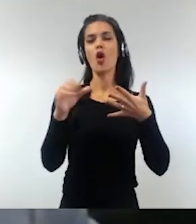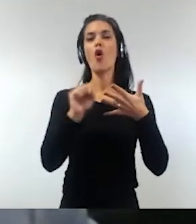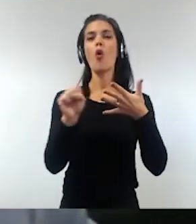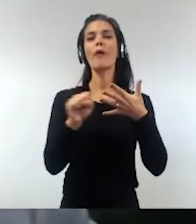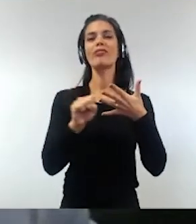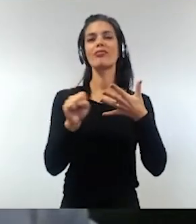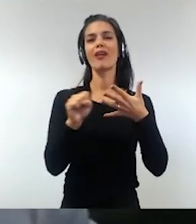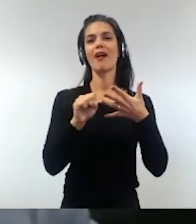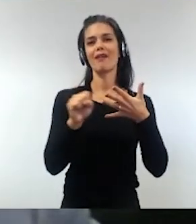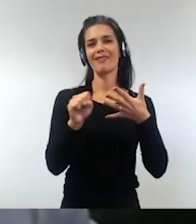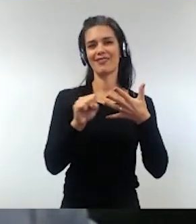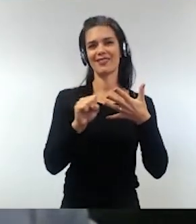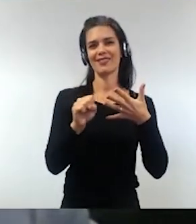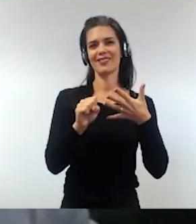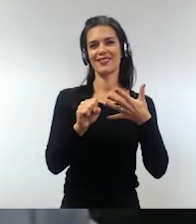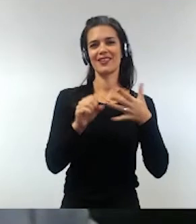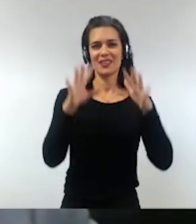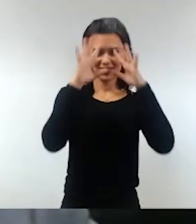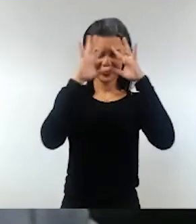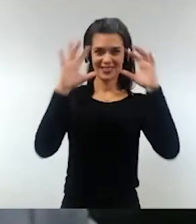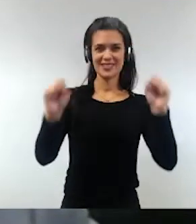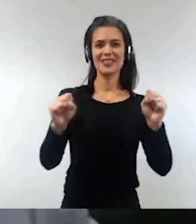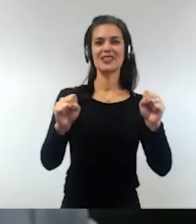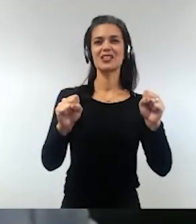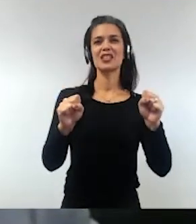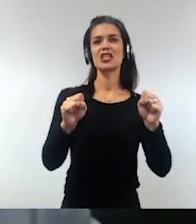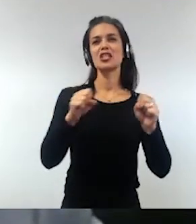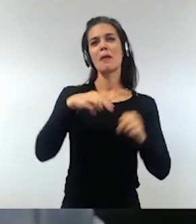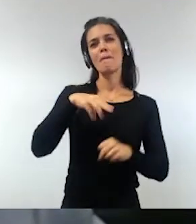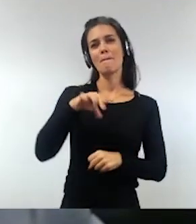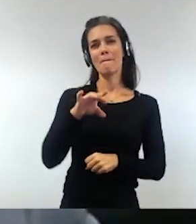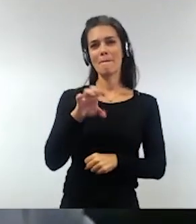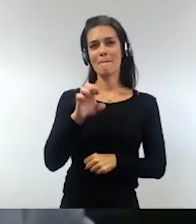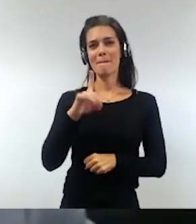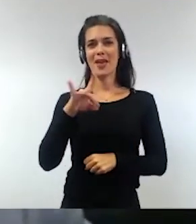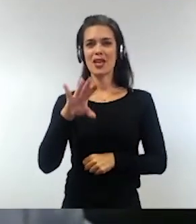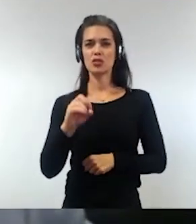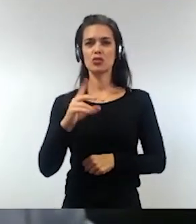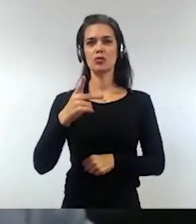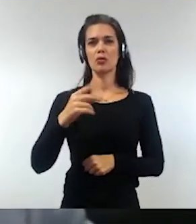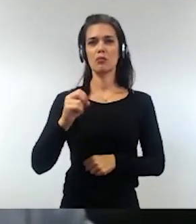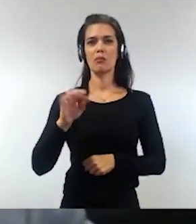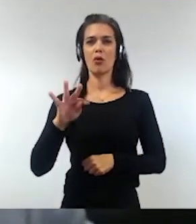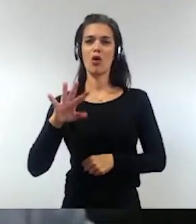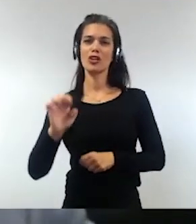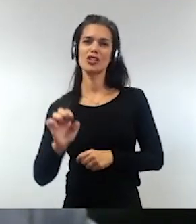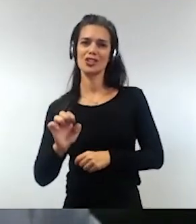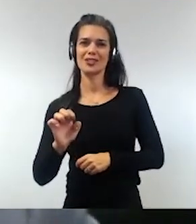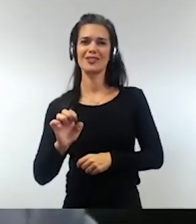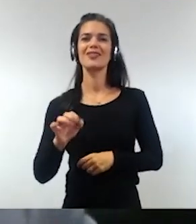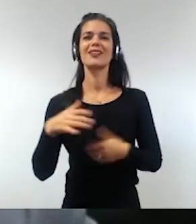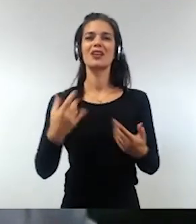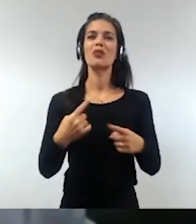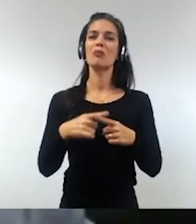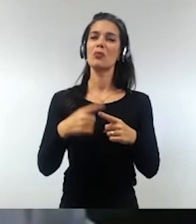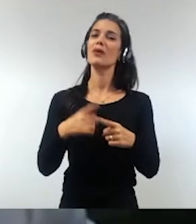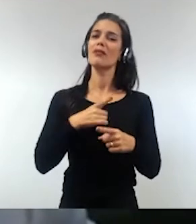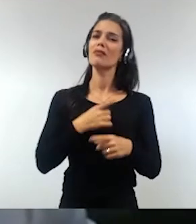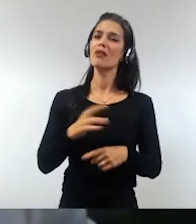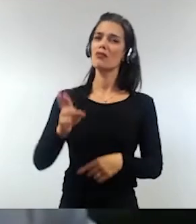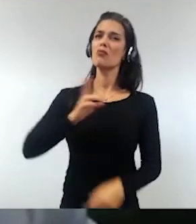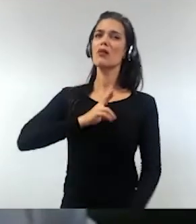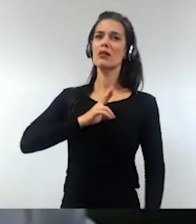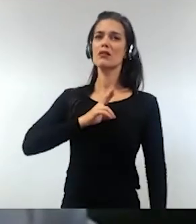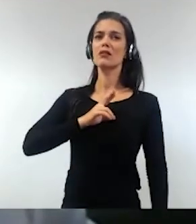CNJ, estávamos na vice-liderança dos 10 tribunais de médio porte. Isso me deixa muito feliz, porque realmente houve uma resposta.